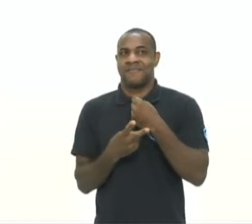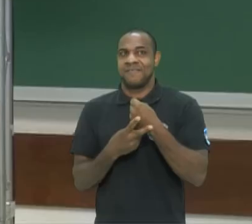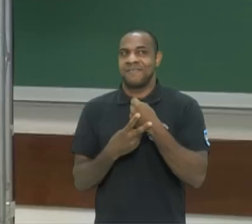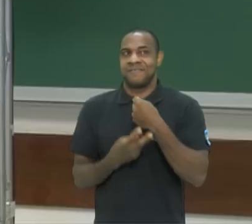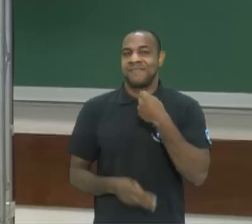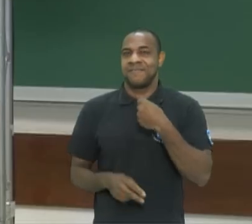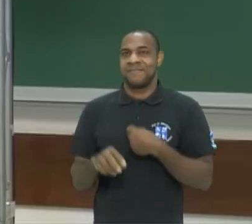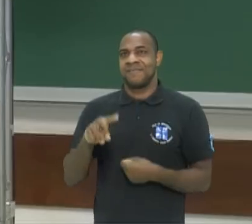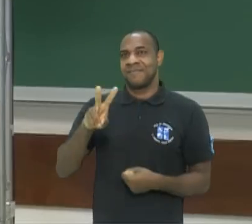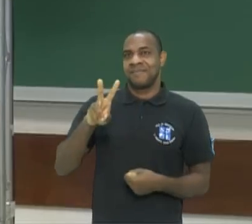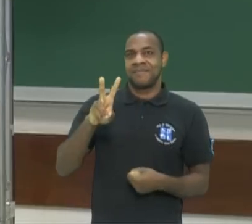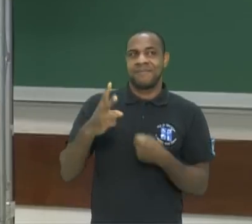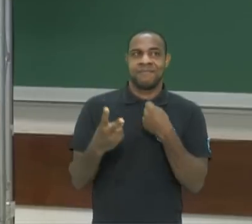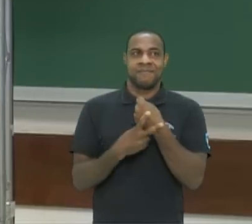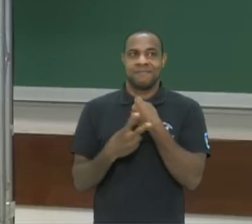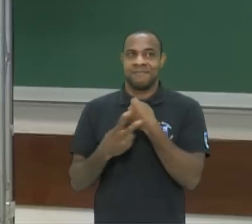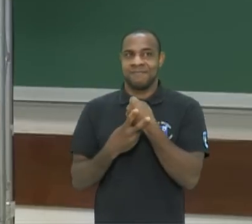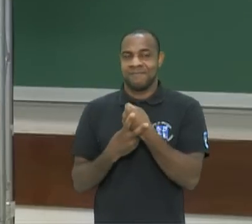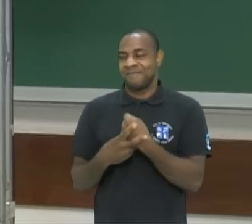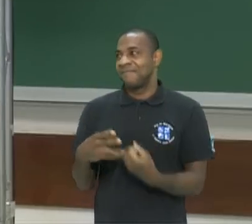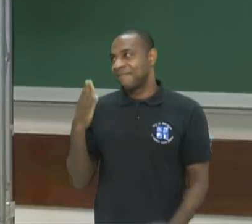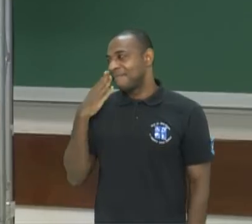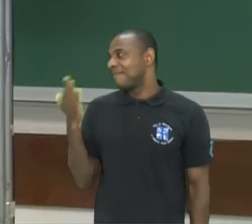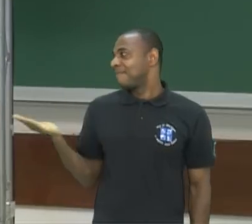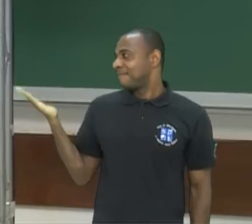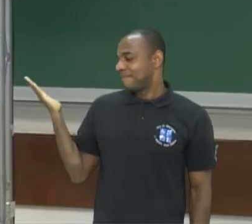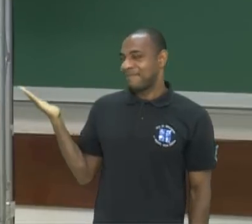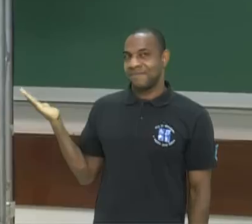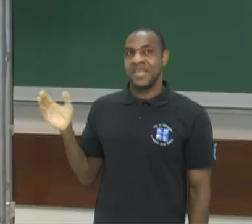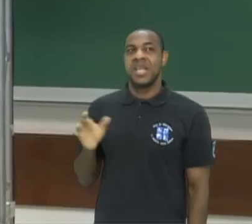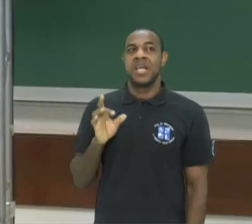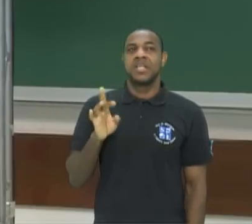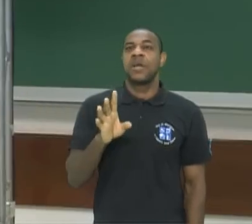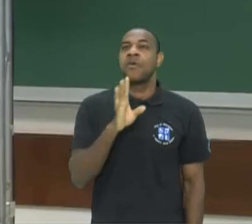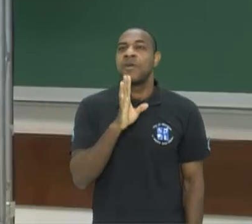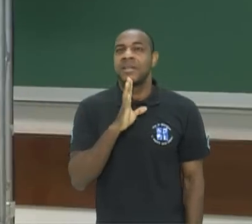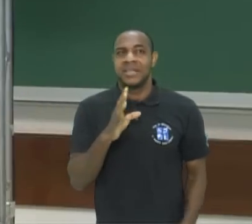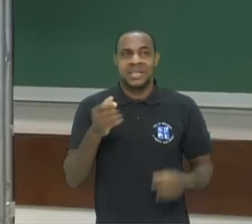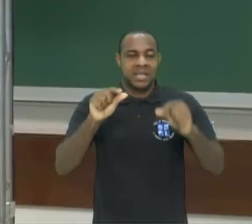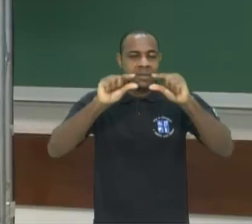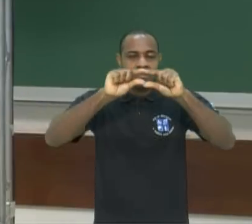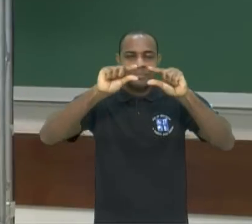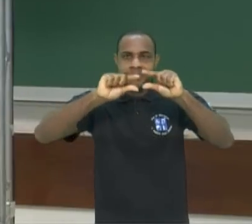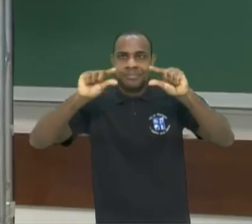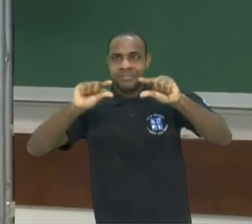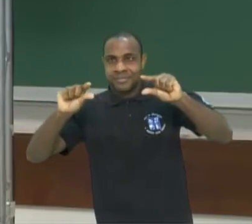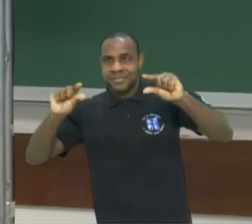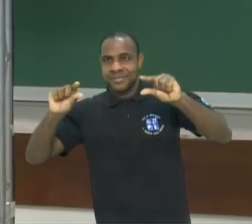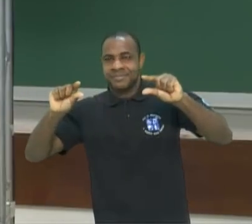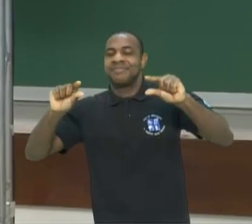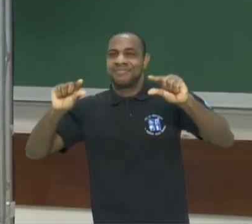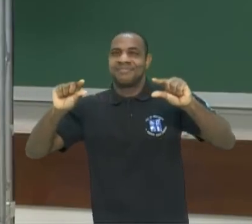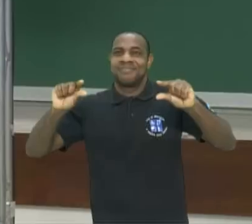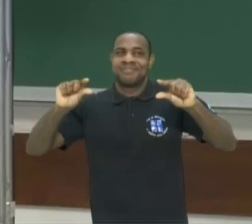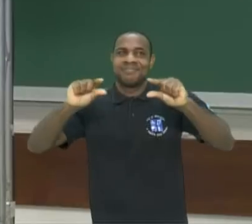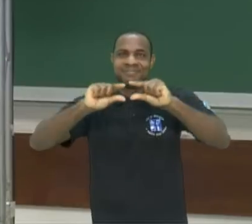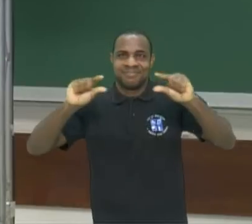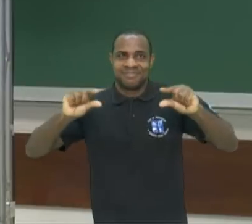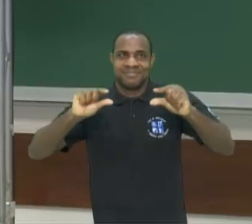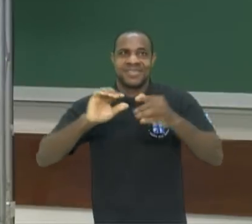eu conhecer as partezinhas da oração. Sujeito, predicado,